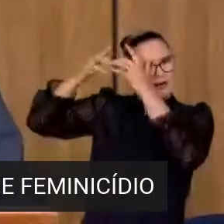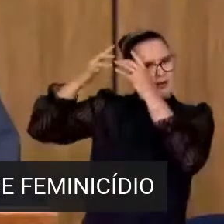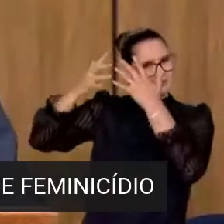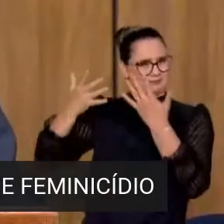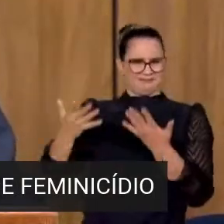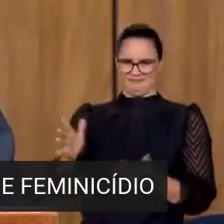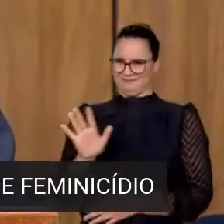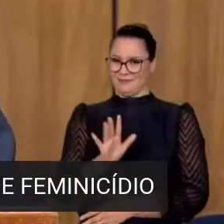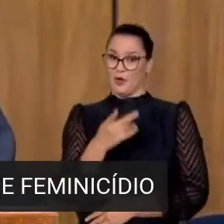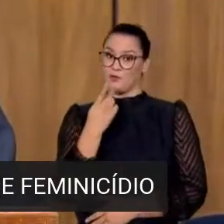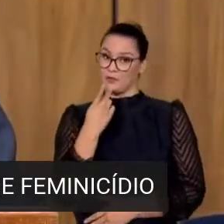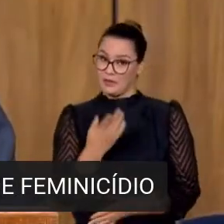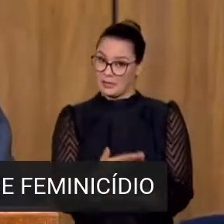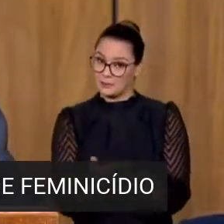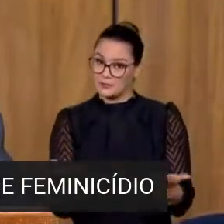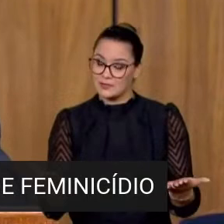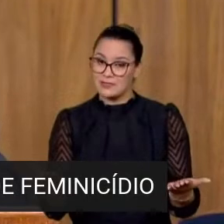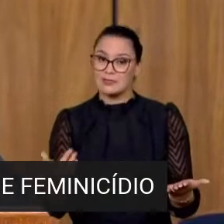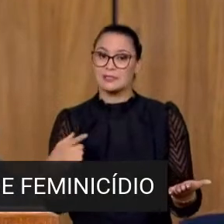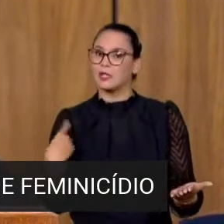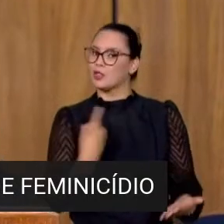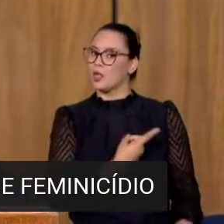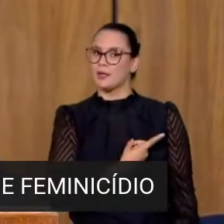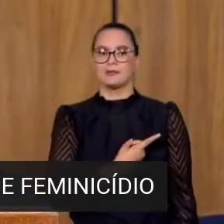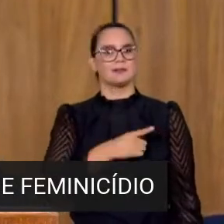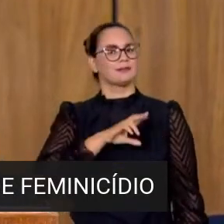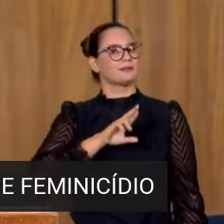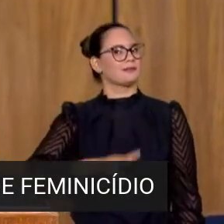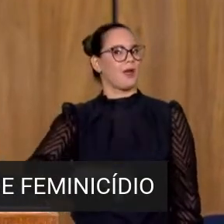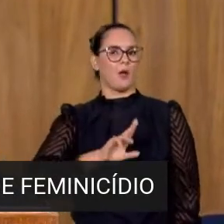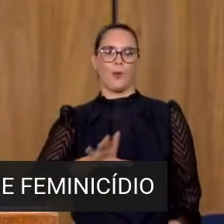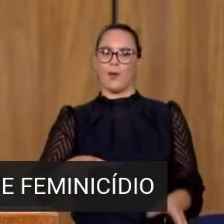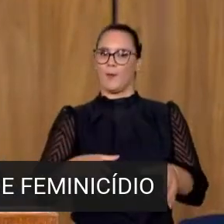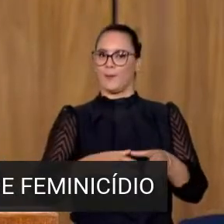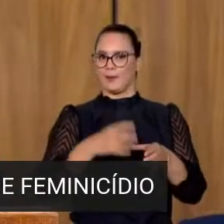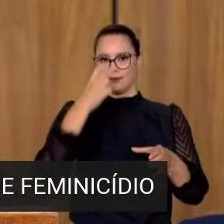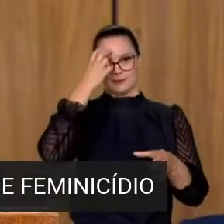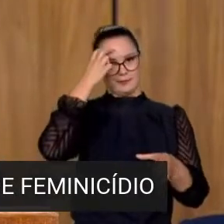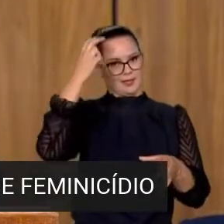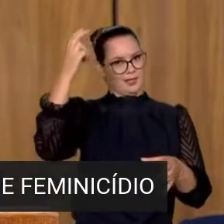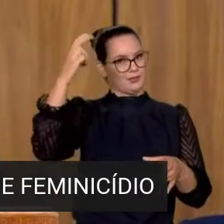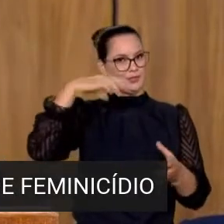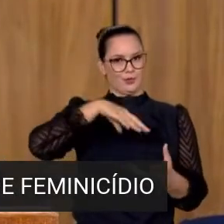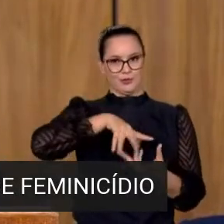dizer para vocês, nós não somos a parte inteligente